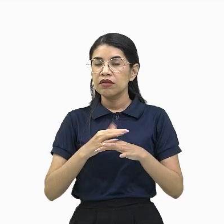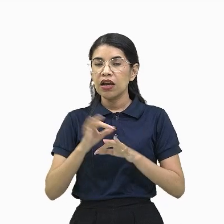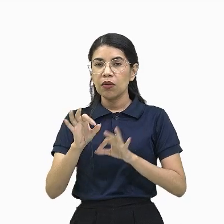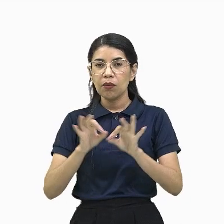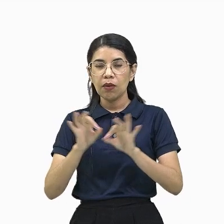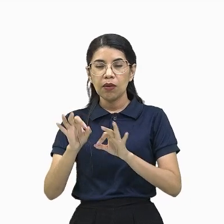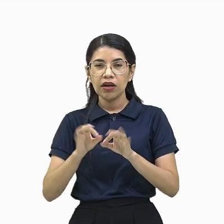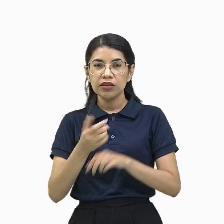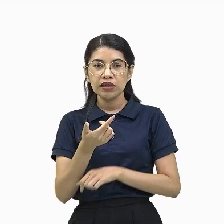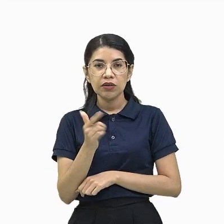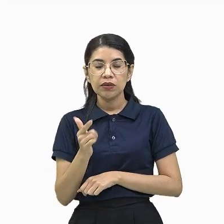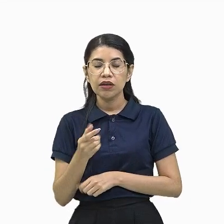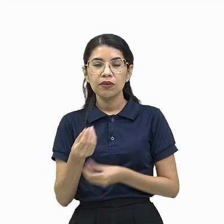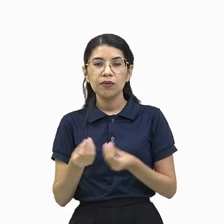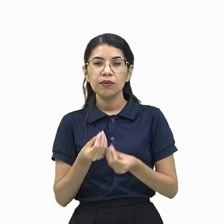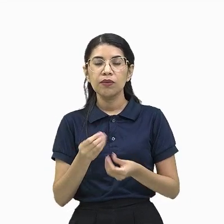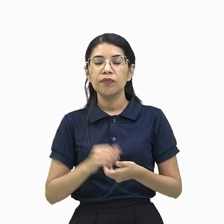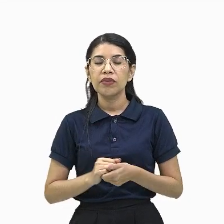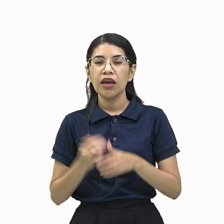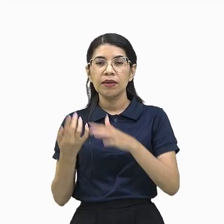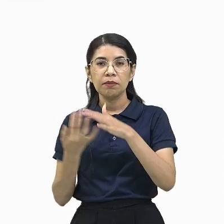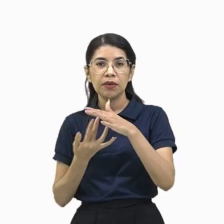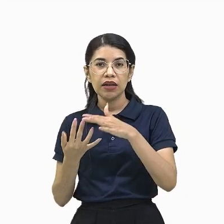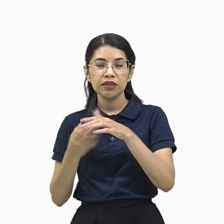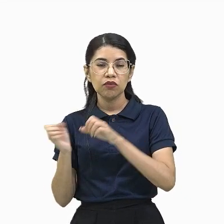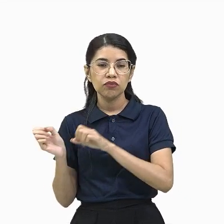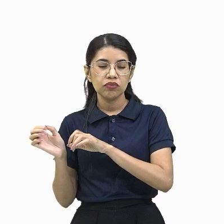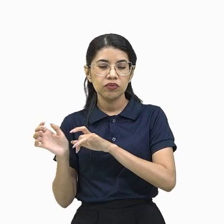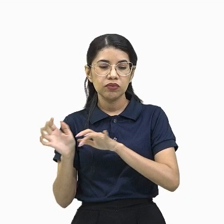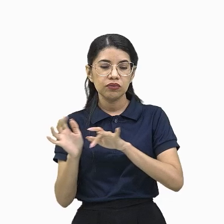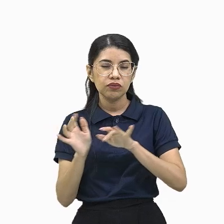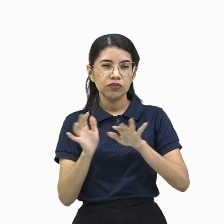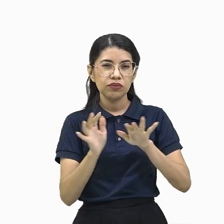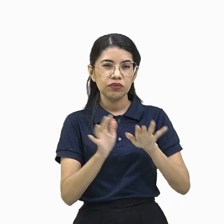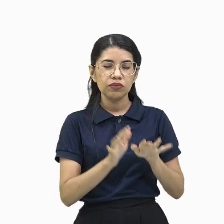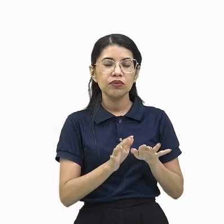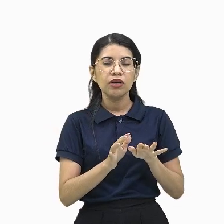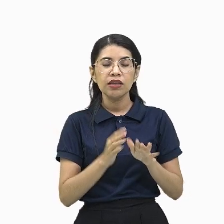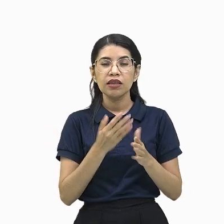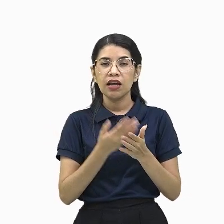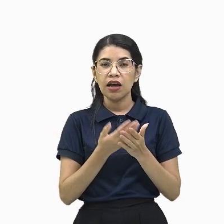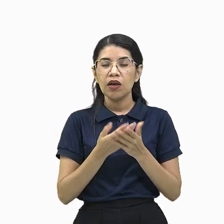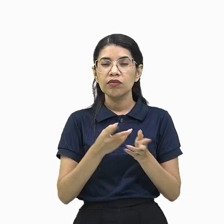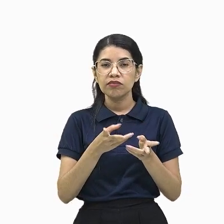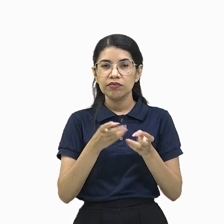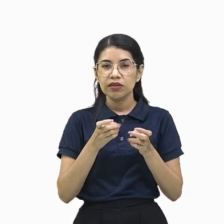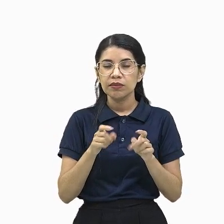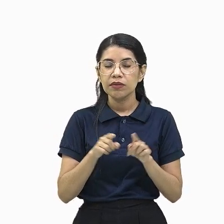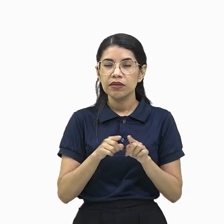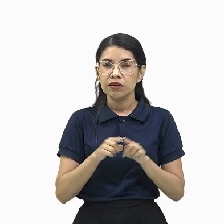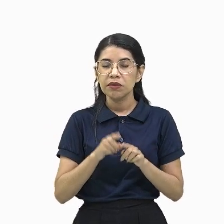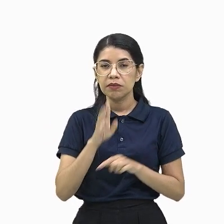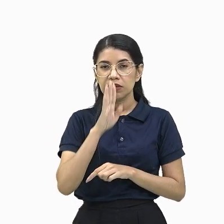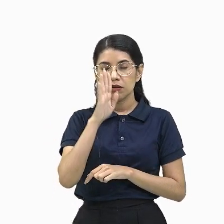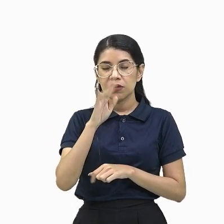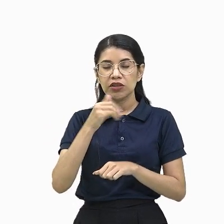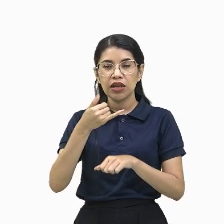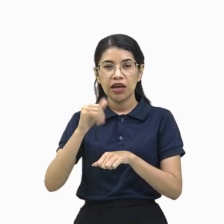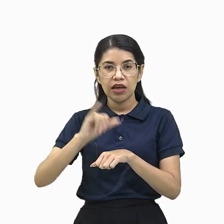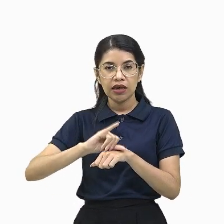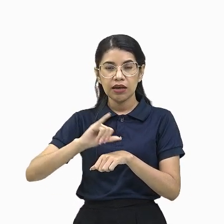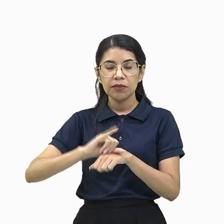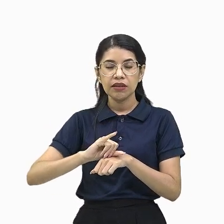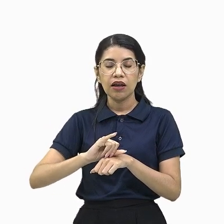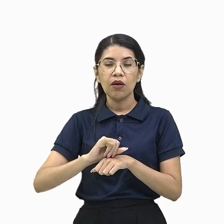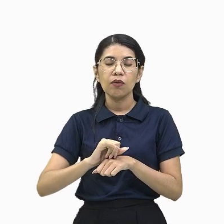para vocês, né? Que seria a migração em massa, né? A gente observou isso durante a aula, principalmente para quais capitais? Nós